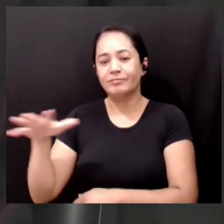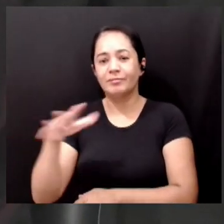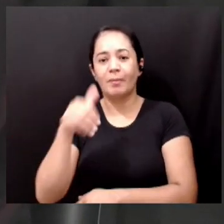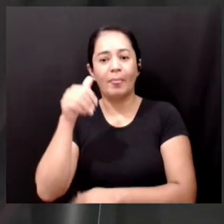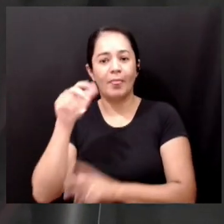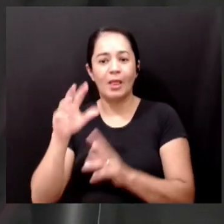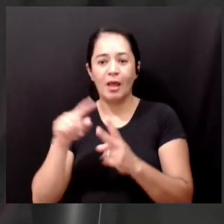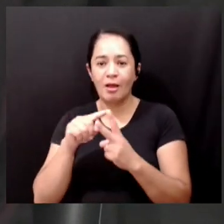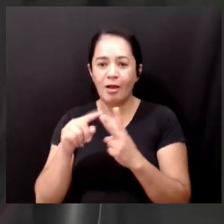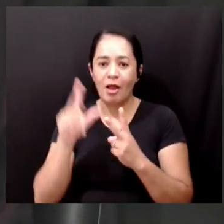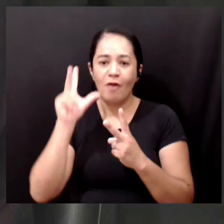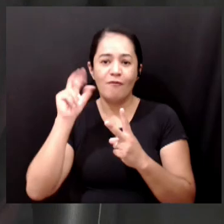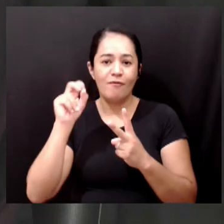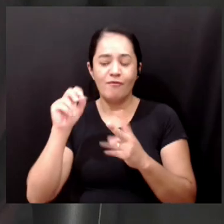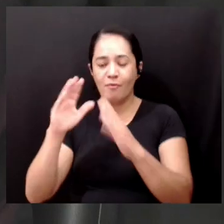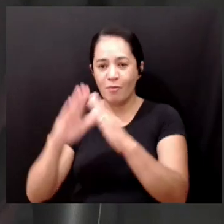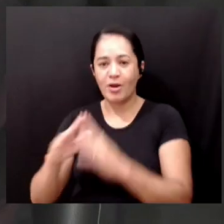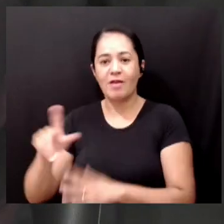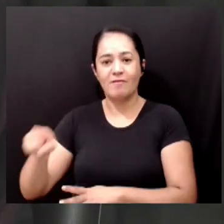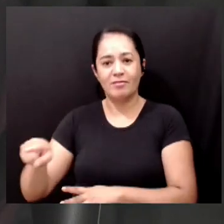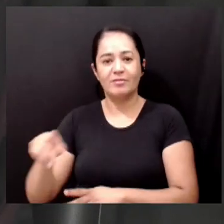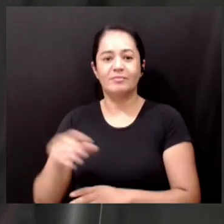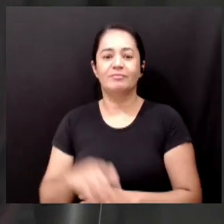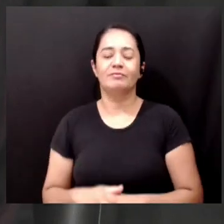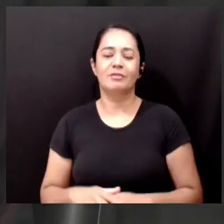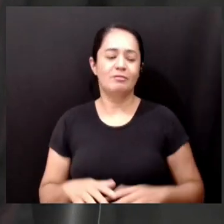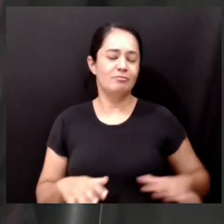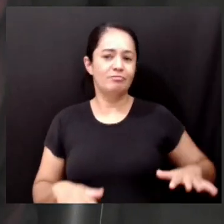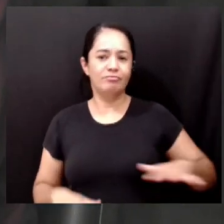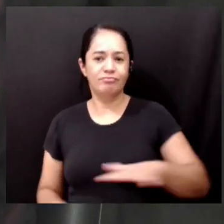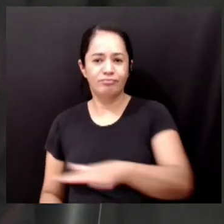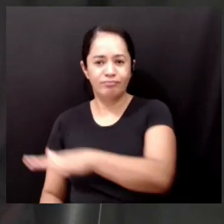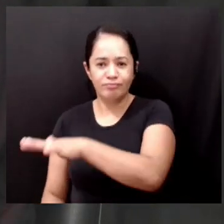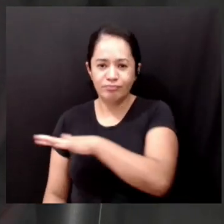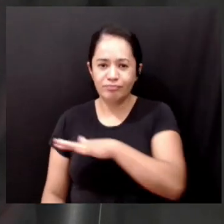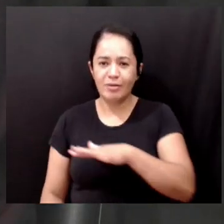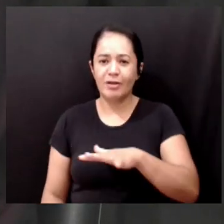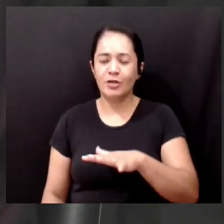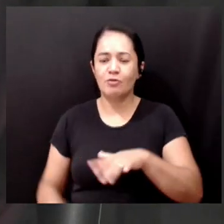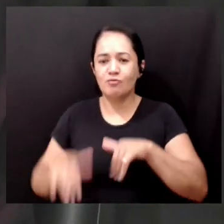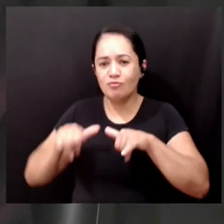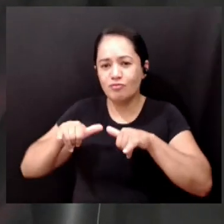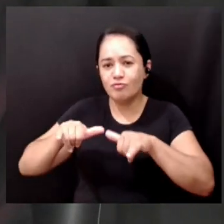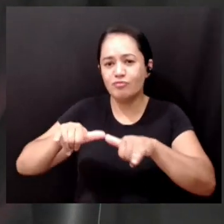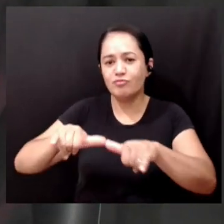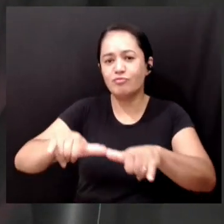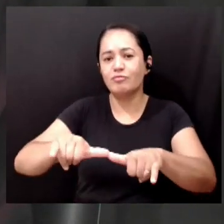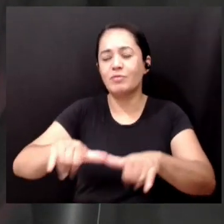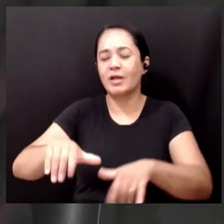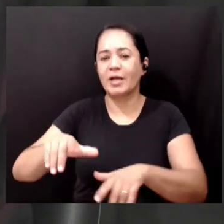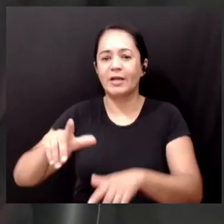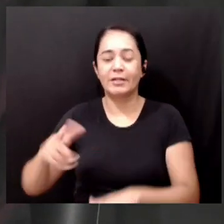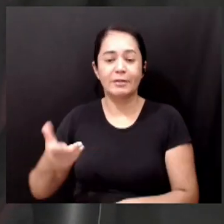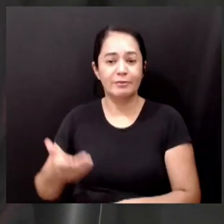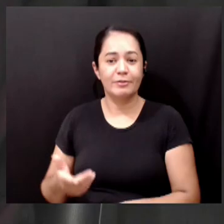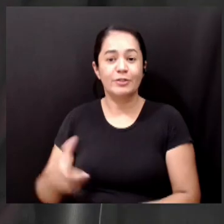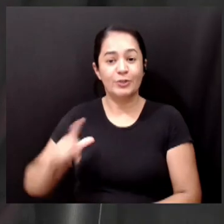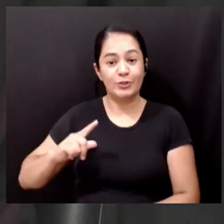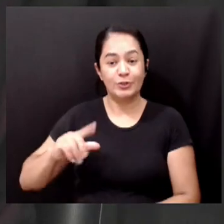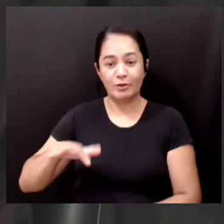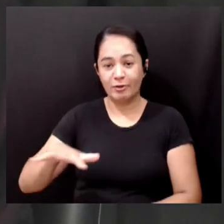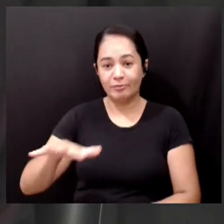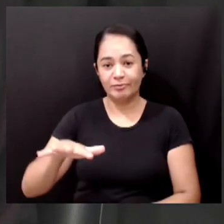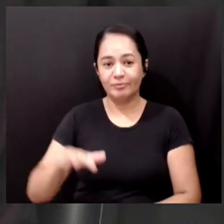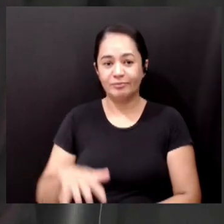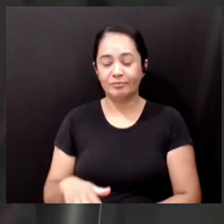Teixeira. Sim. Então, toda aquela região de Santa Catarina, do supermercado que existia, hoje já não existe mais. É naquela região